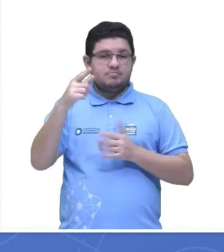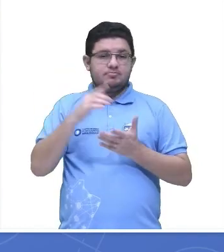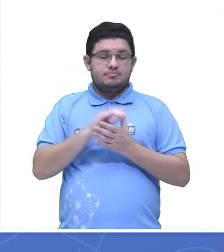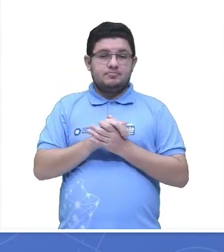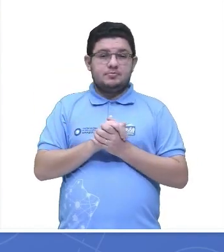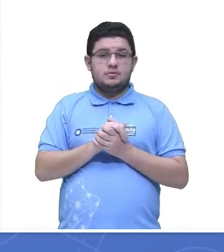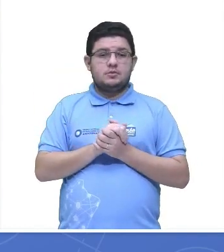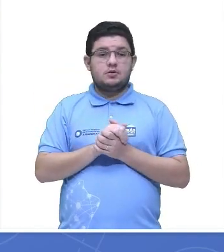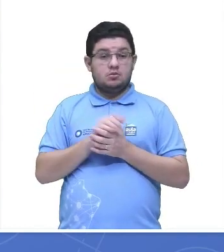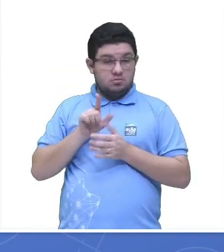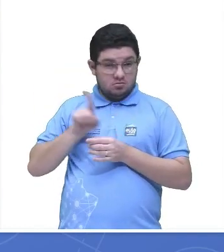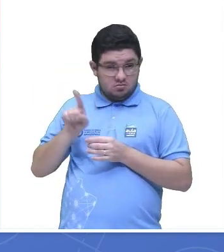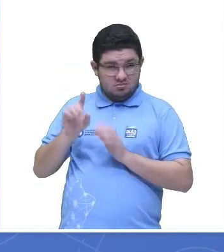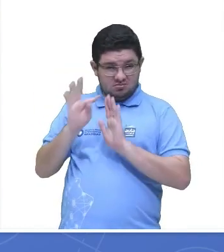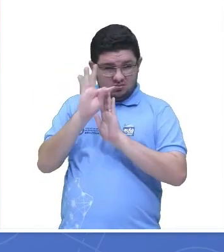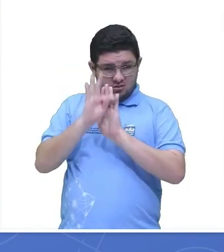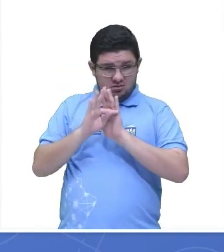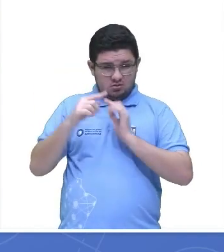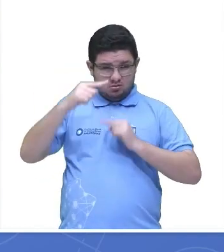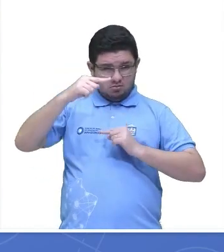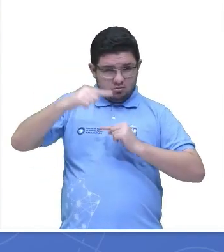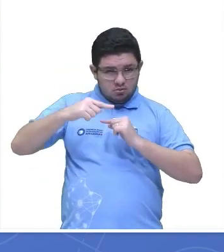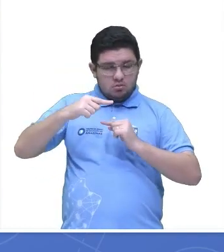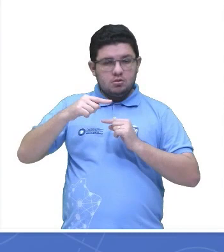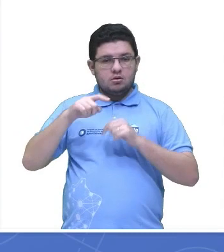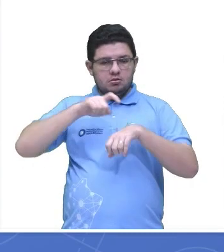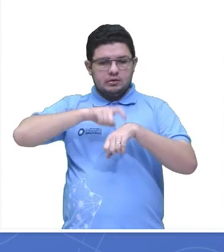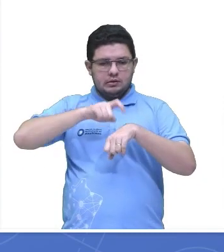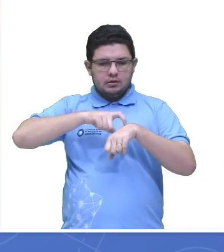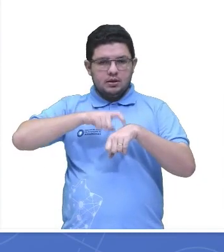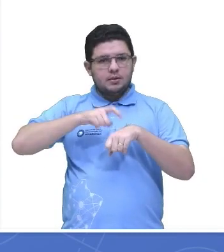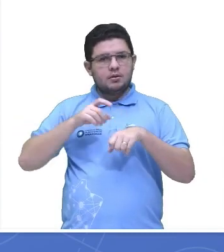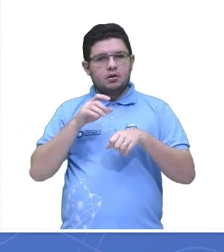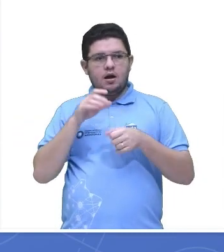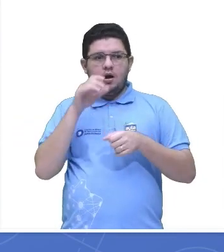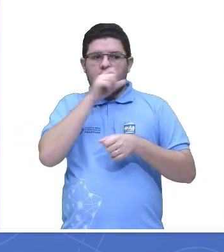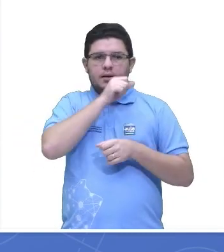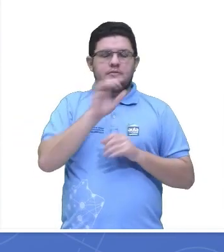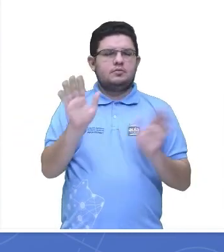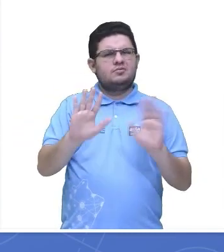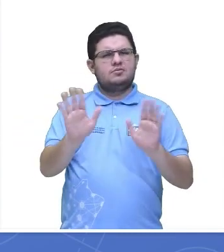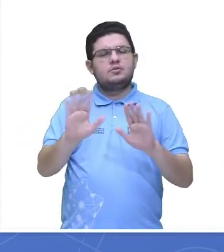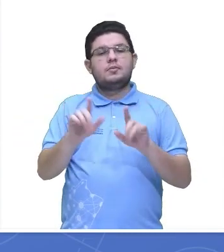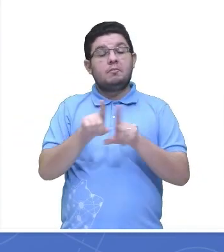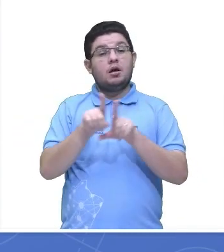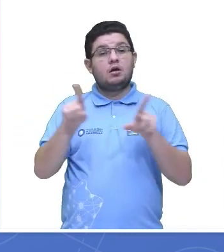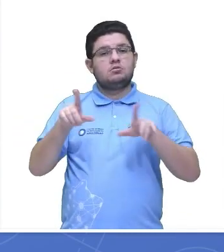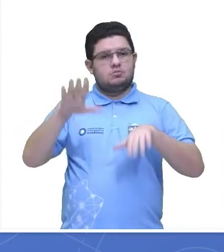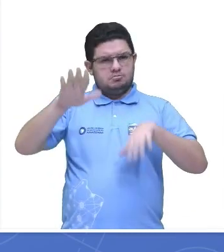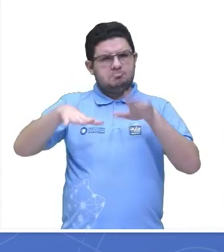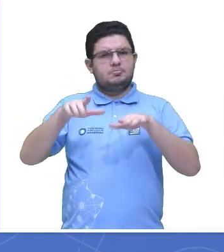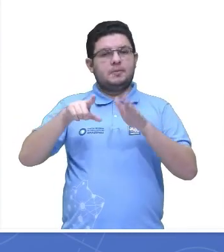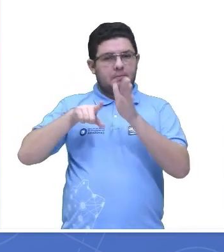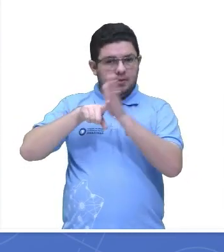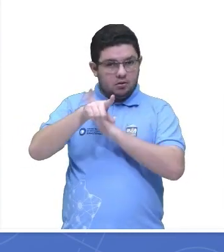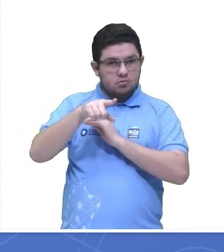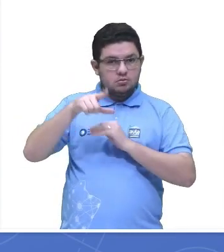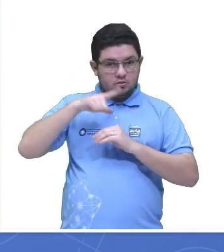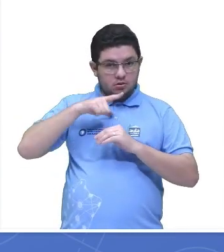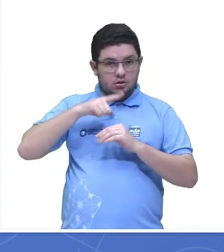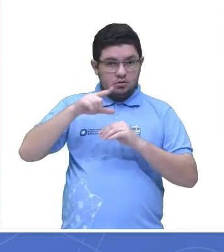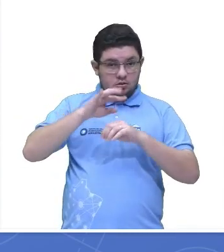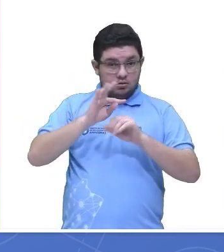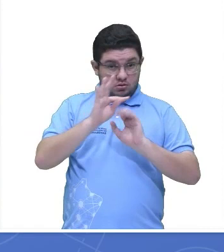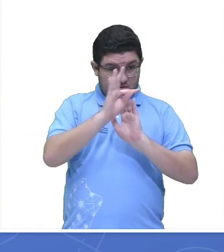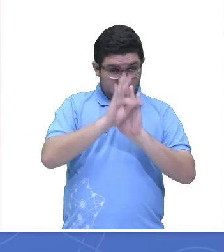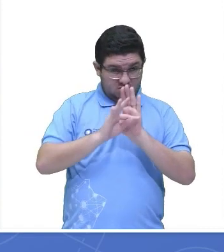terá muito problema com relação ao tempo, mas é comum também textos maiores com um pouco mais de dificuldade, com um grau de dificuldade um pouco mais